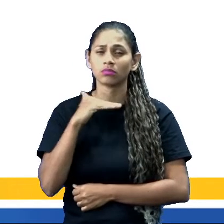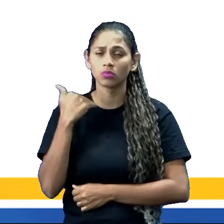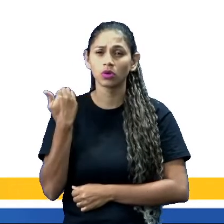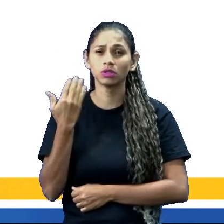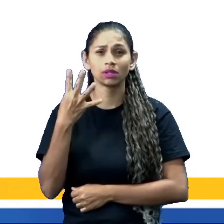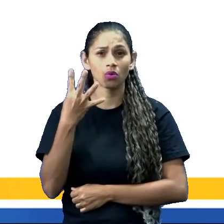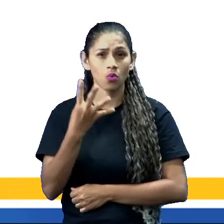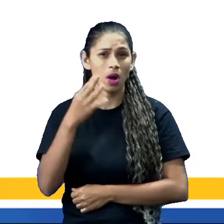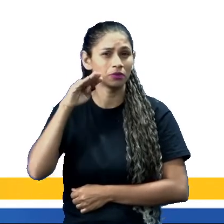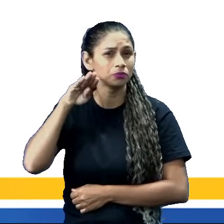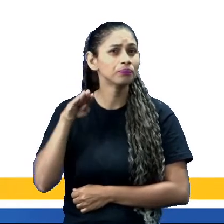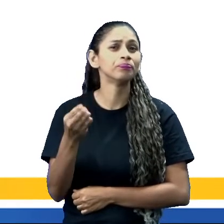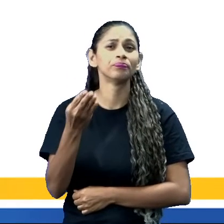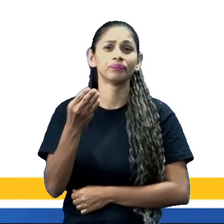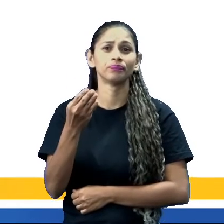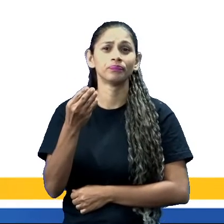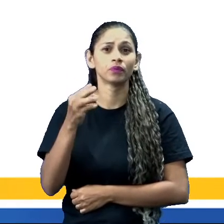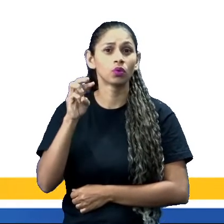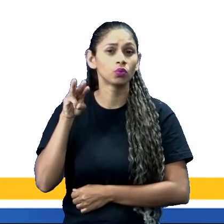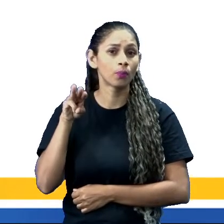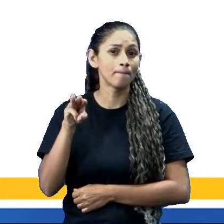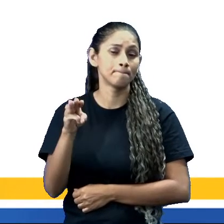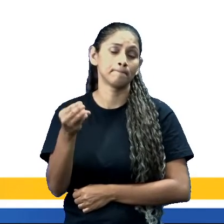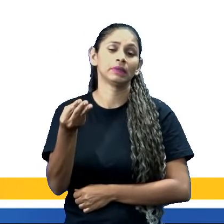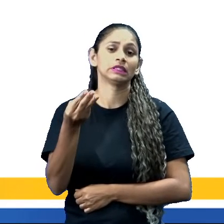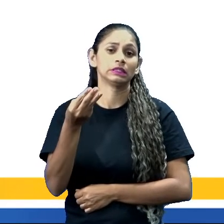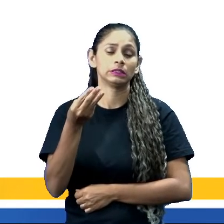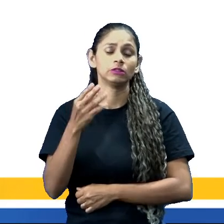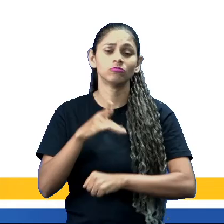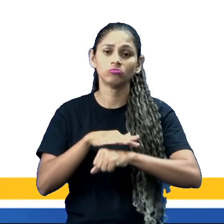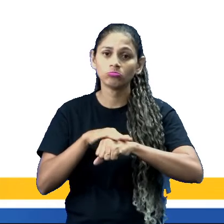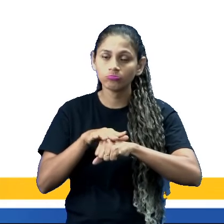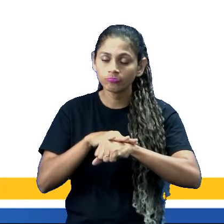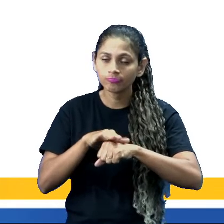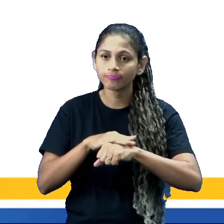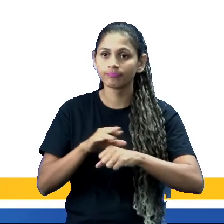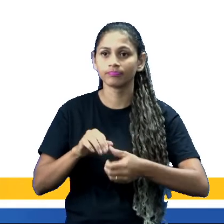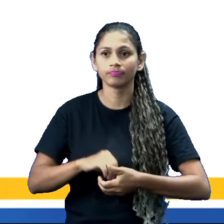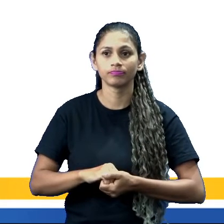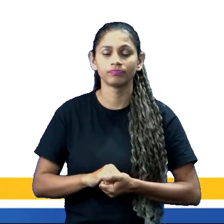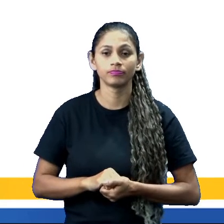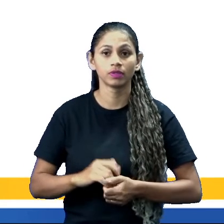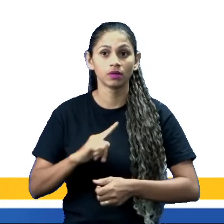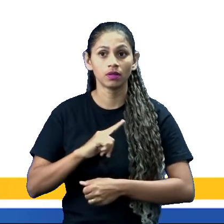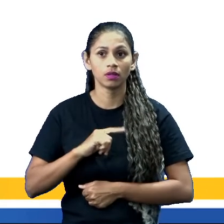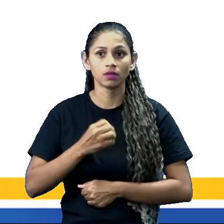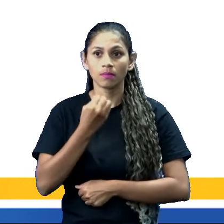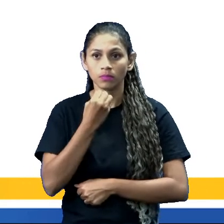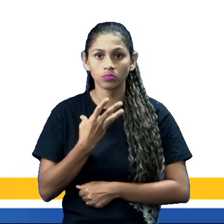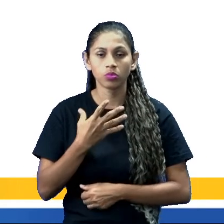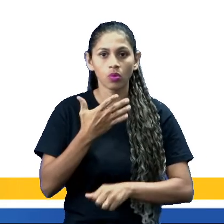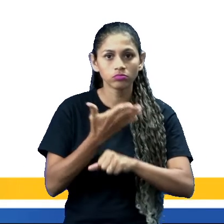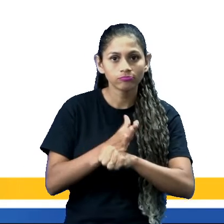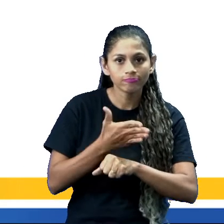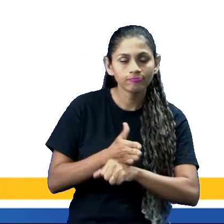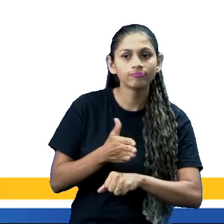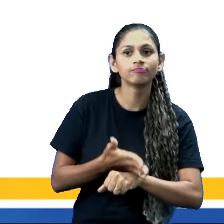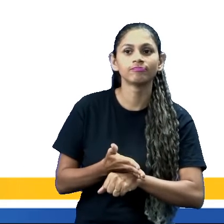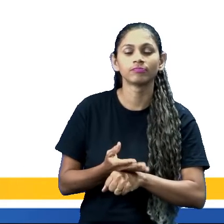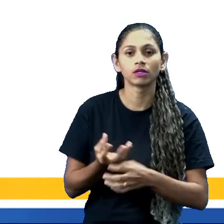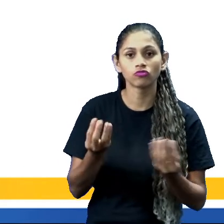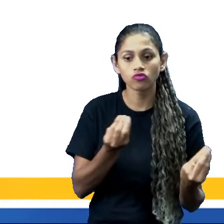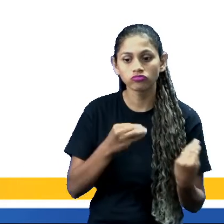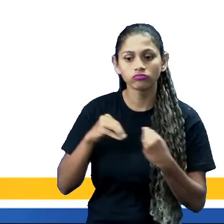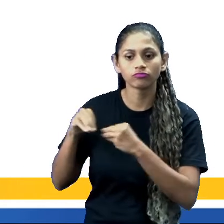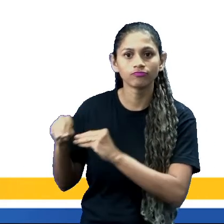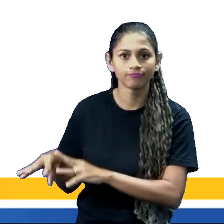feridos. Então, o armazenamento deve ser feito corretamente. A gente tem aqui algumas boas práticas em relação ali ao descarte aí desses